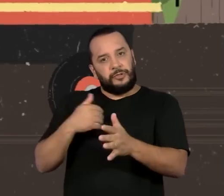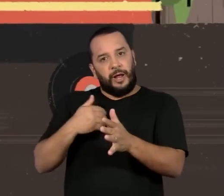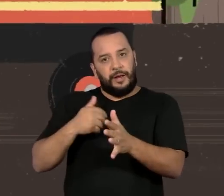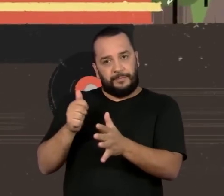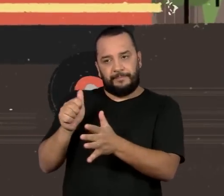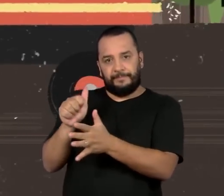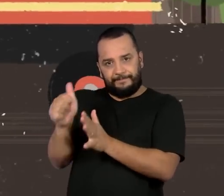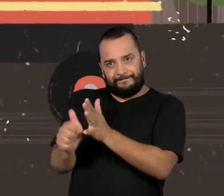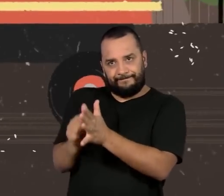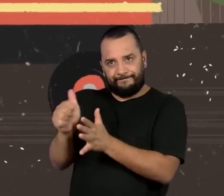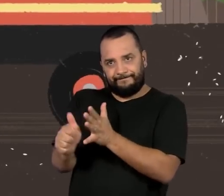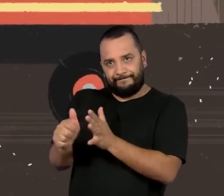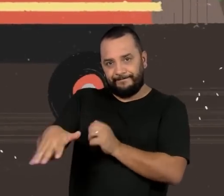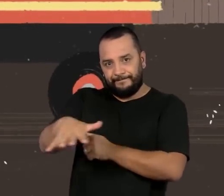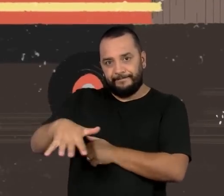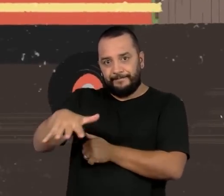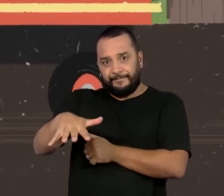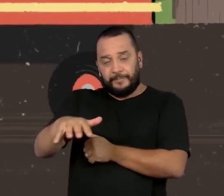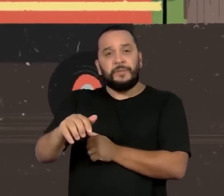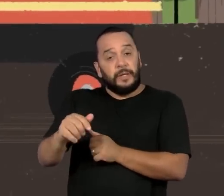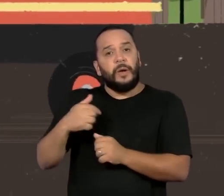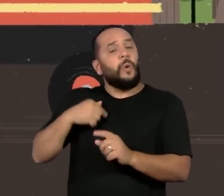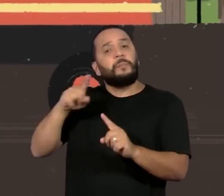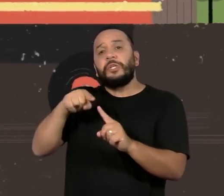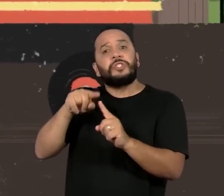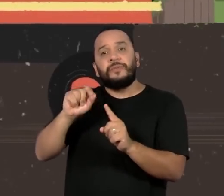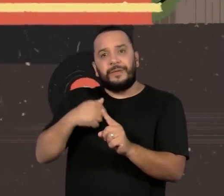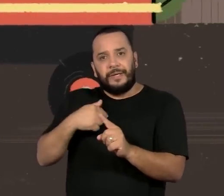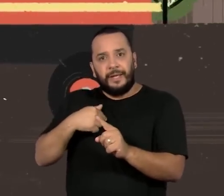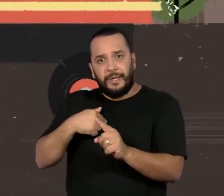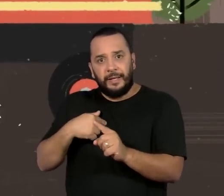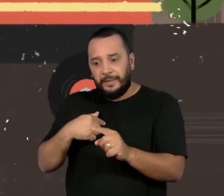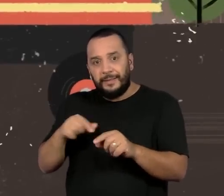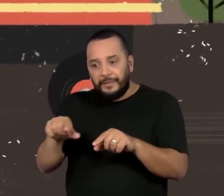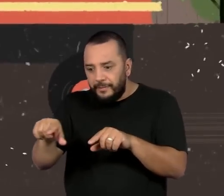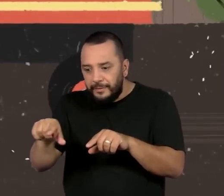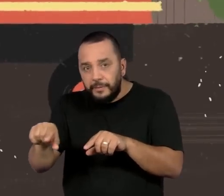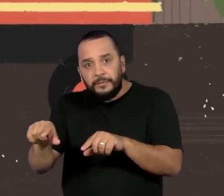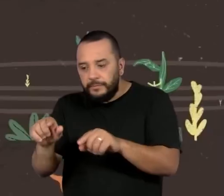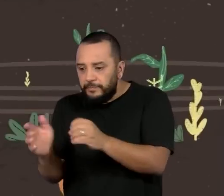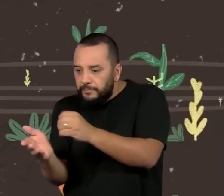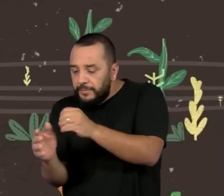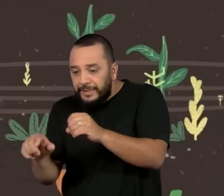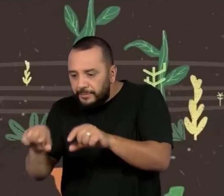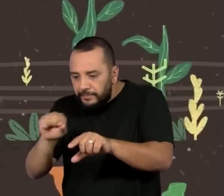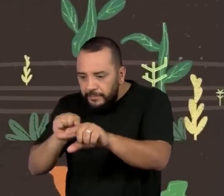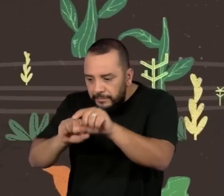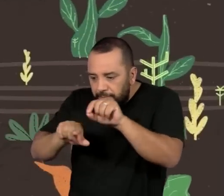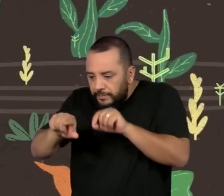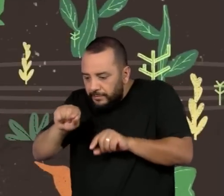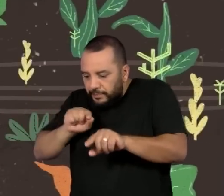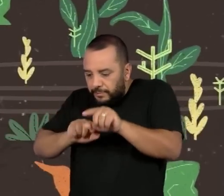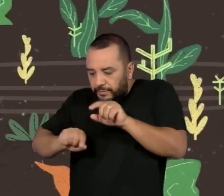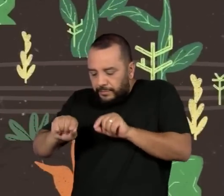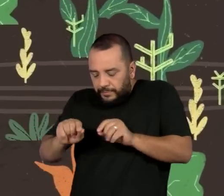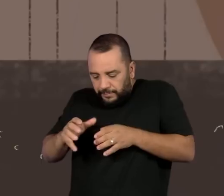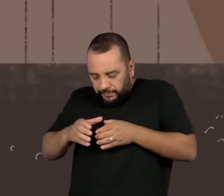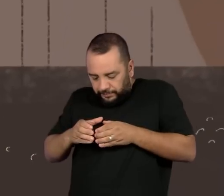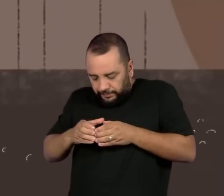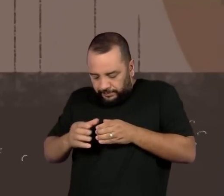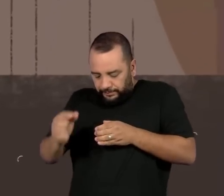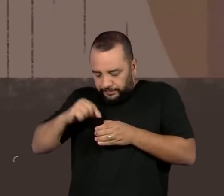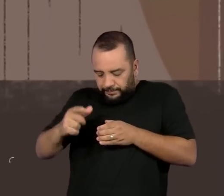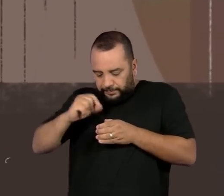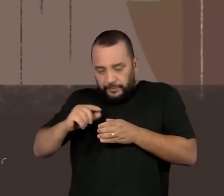comum: coletar e vender sementes nativas para plantar as florestas do futuro. Eu só